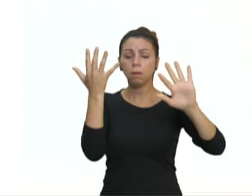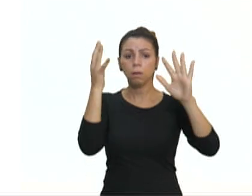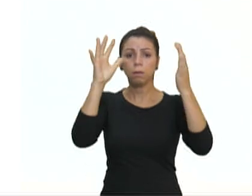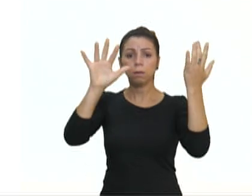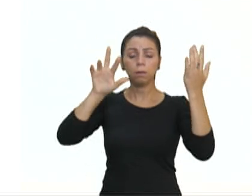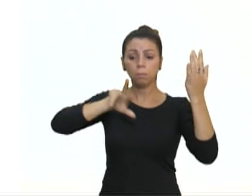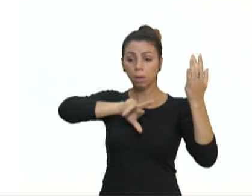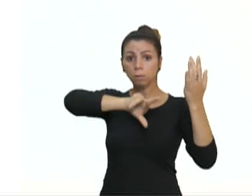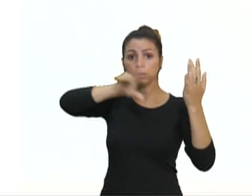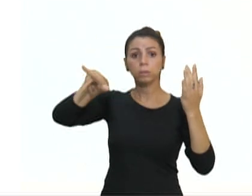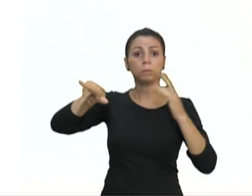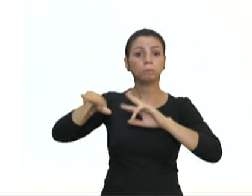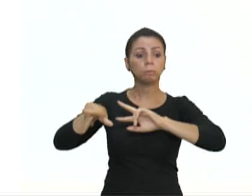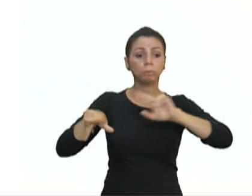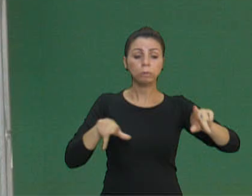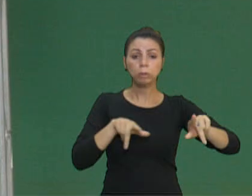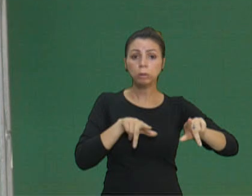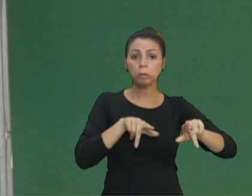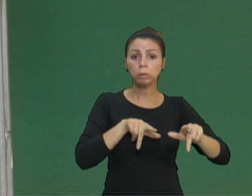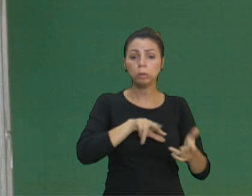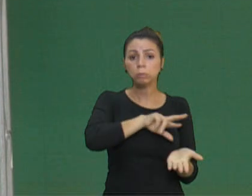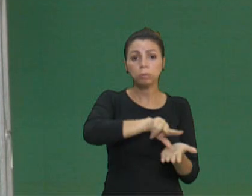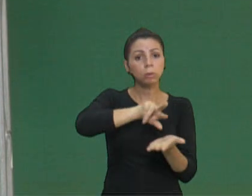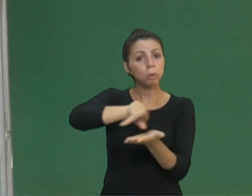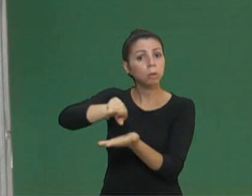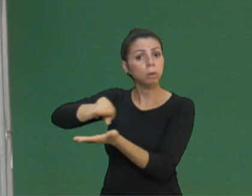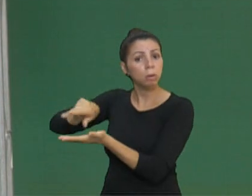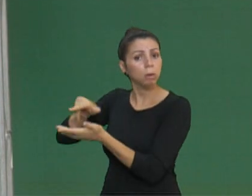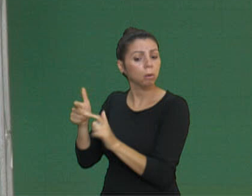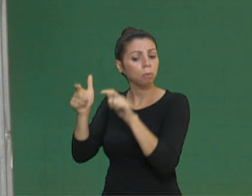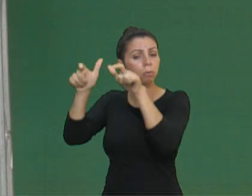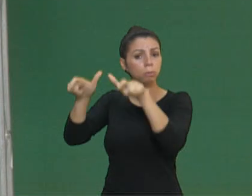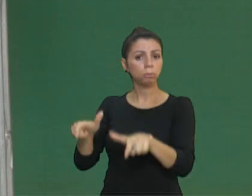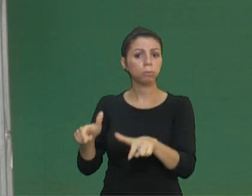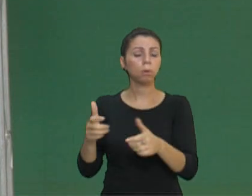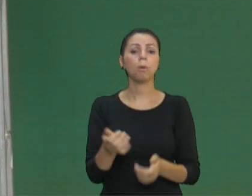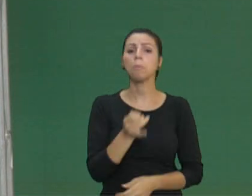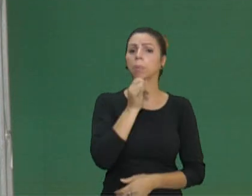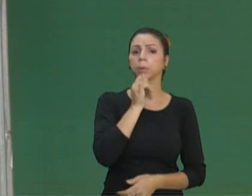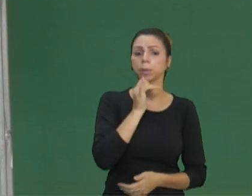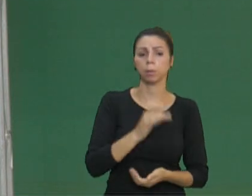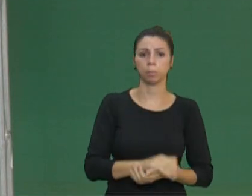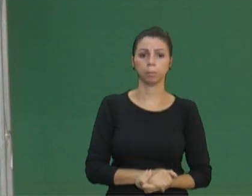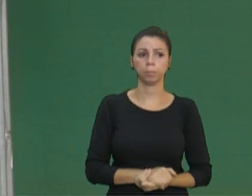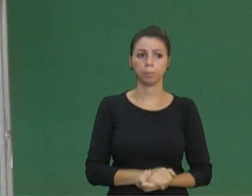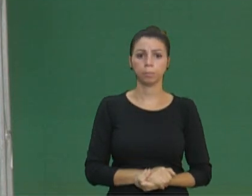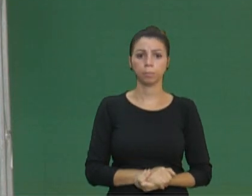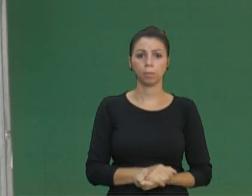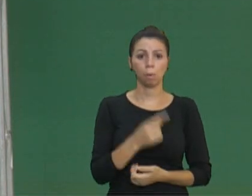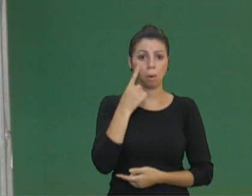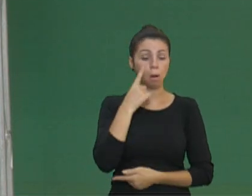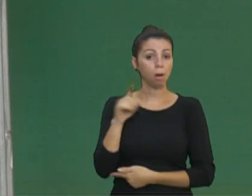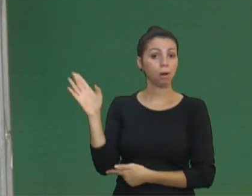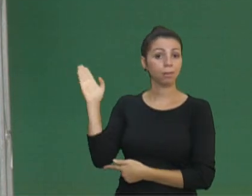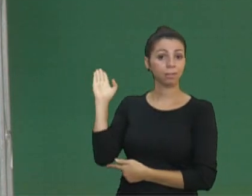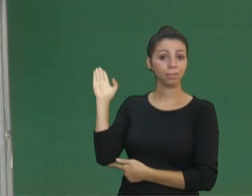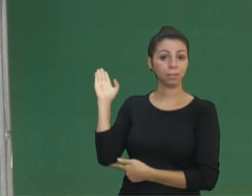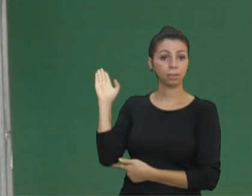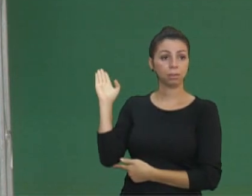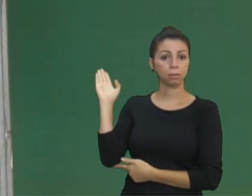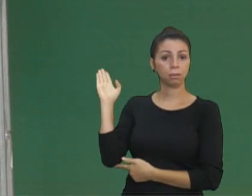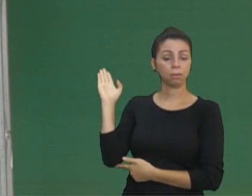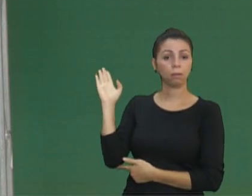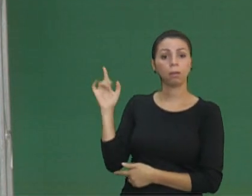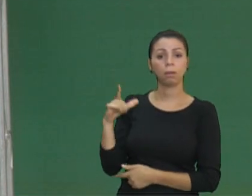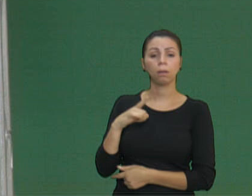da região onde elas são originadas. Então, por exemplo, olha só aqui. Quando uma